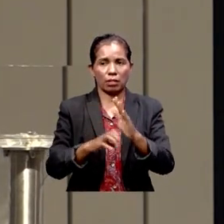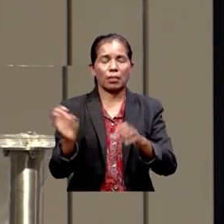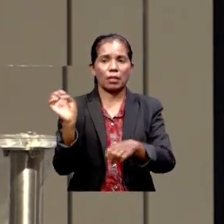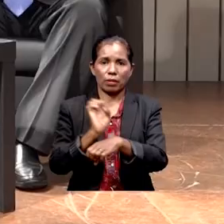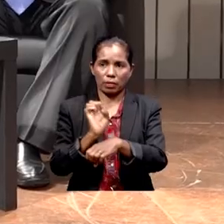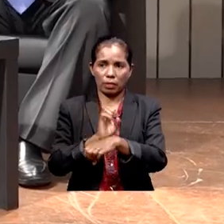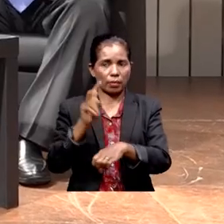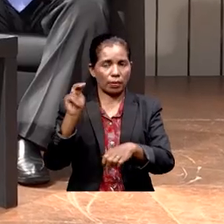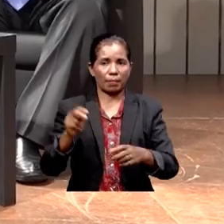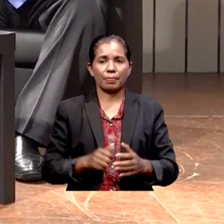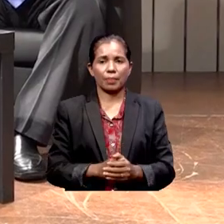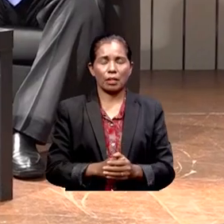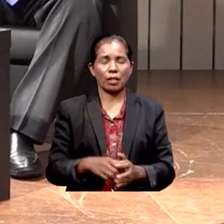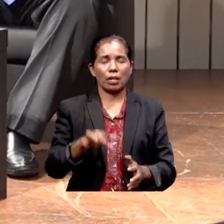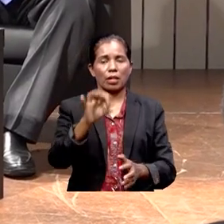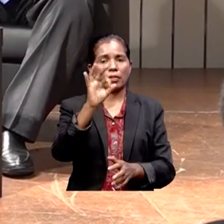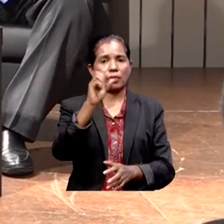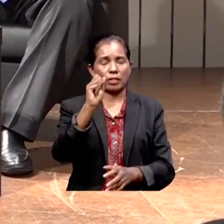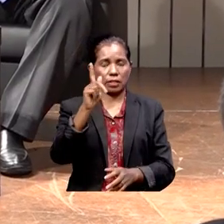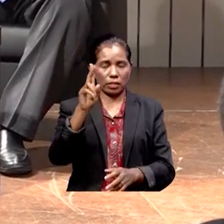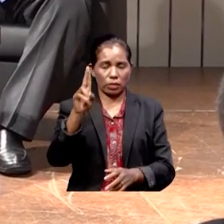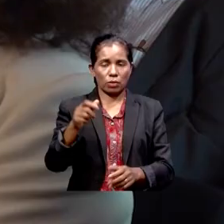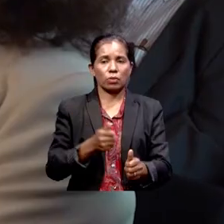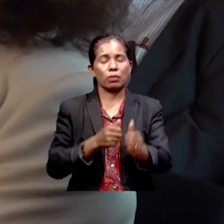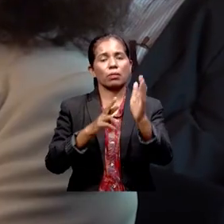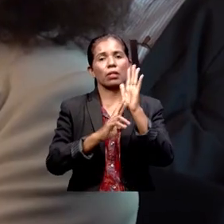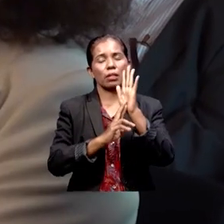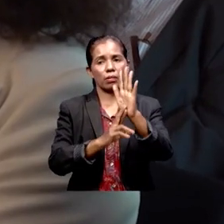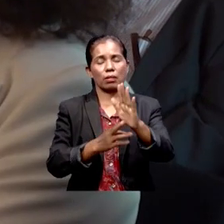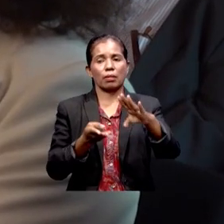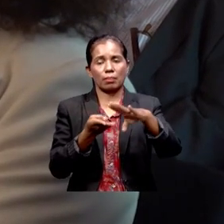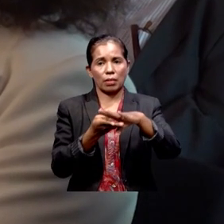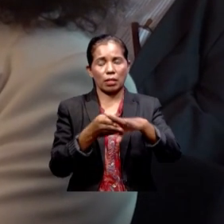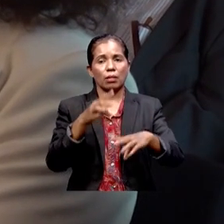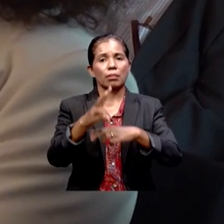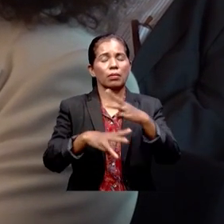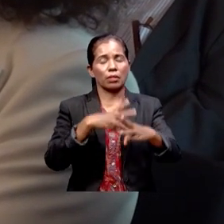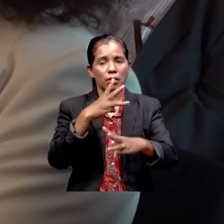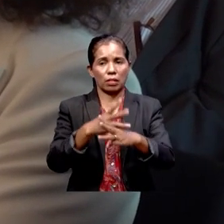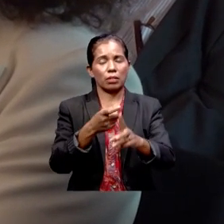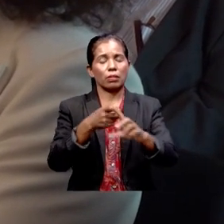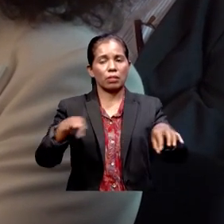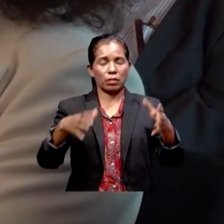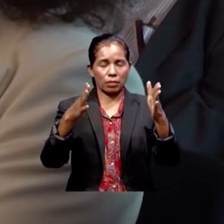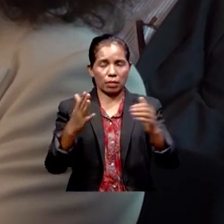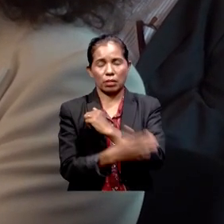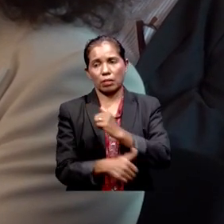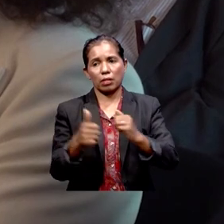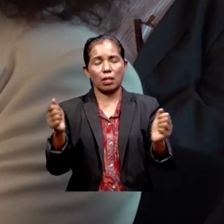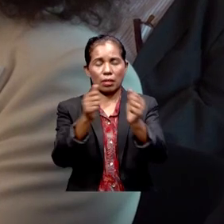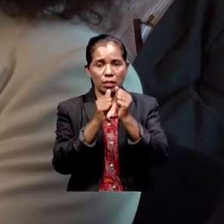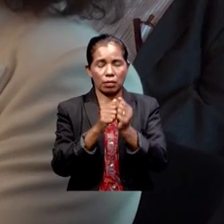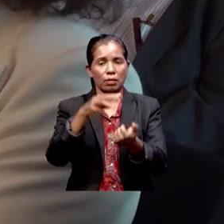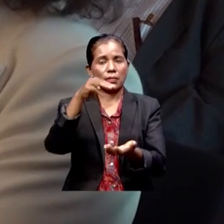economia. Francisco Albuari Lai Tuir, relatório Banco Mundial Remessas, Rússia e Trabalhador Sira e Reliur, a